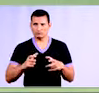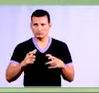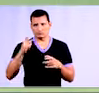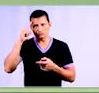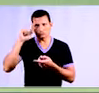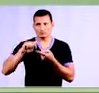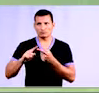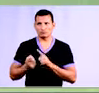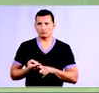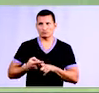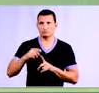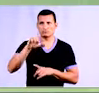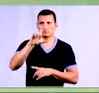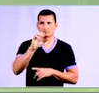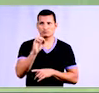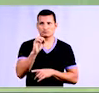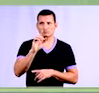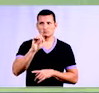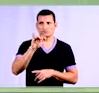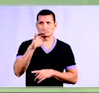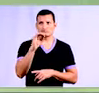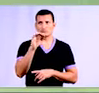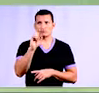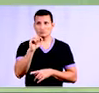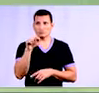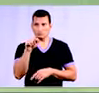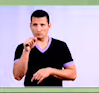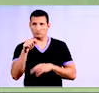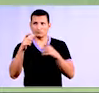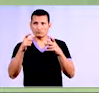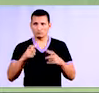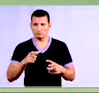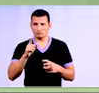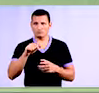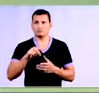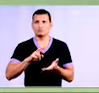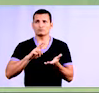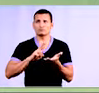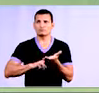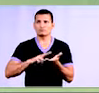lógicos. Esses endereços são traduzidos